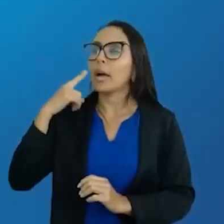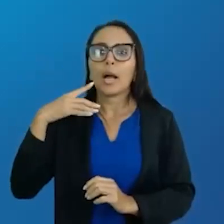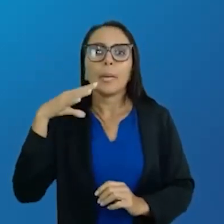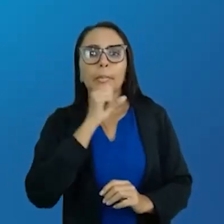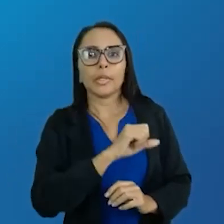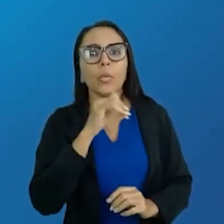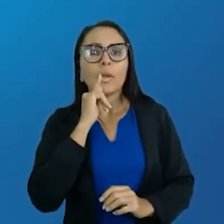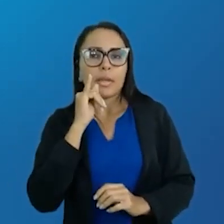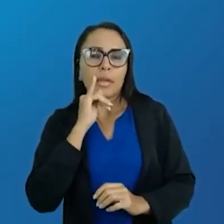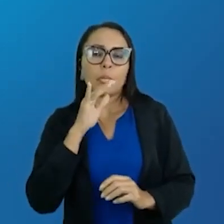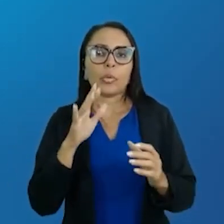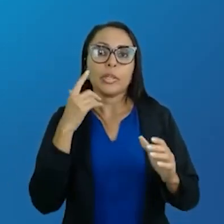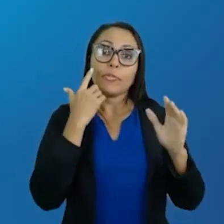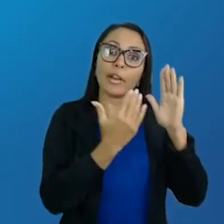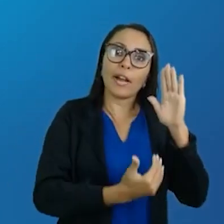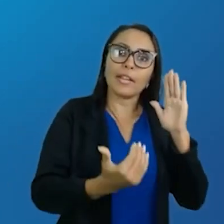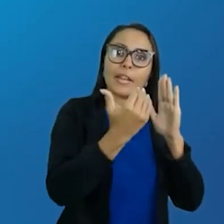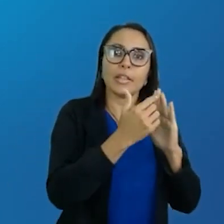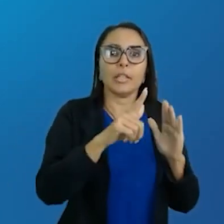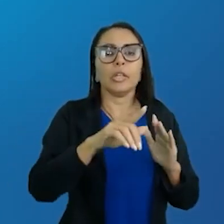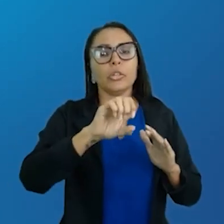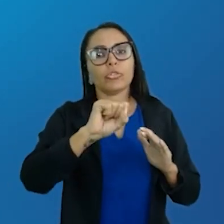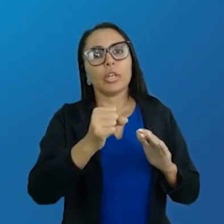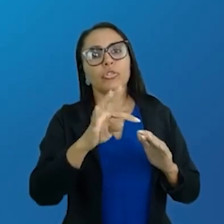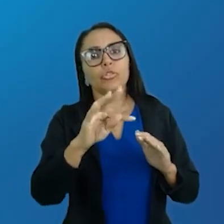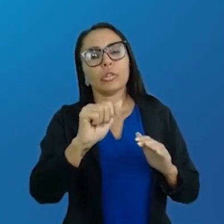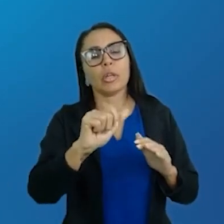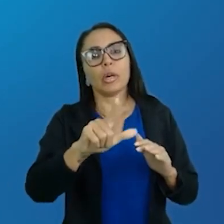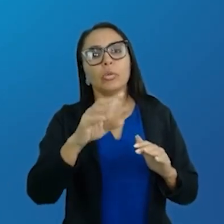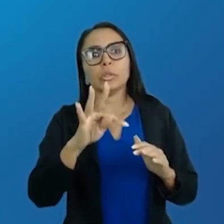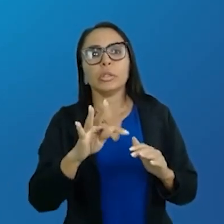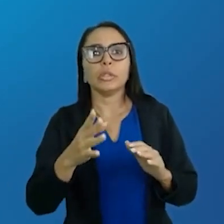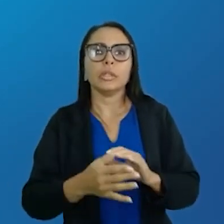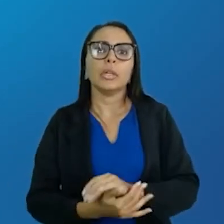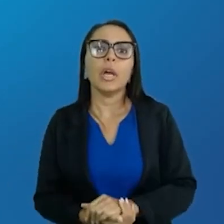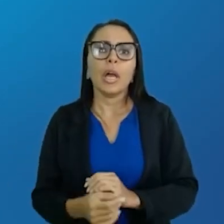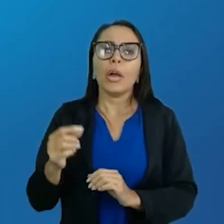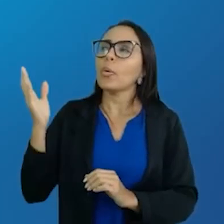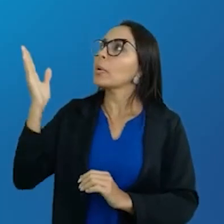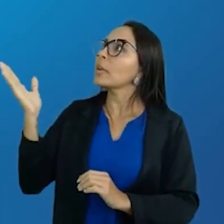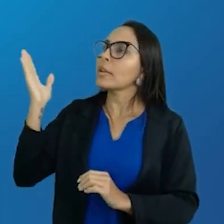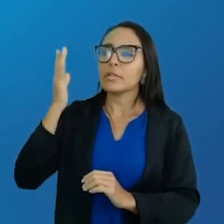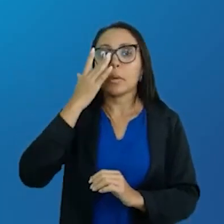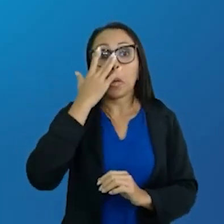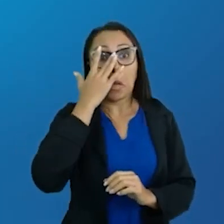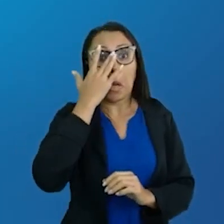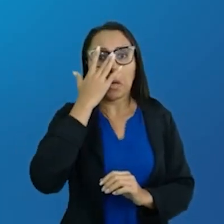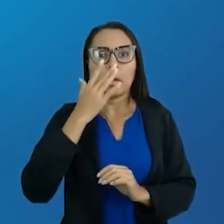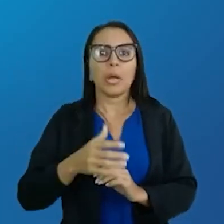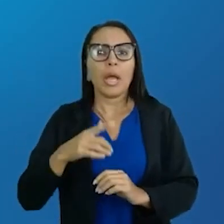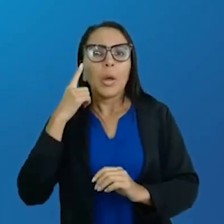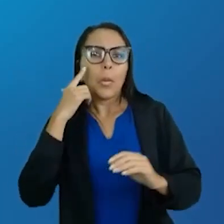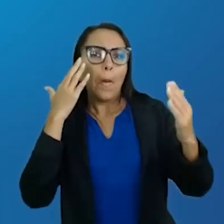exemplo, uma curiosidade, que vai além do Gestalt, é a pareidolia. E o que é a pareidolia? Isso todo mundo sabe, todo mundo já passou por isso. É um fenômeno